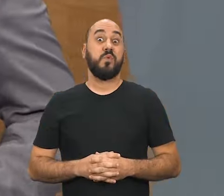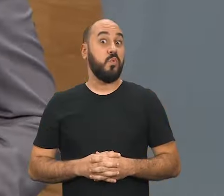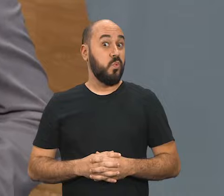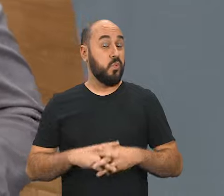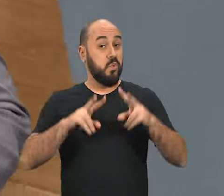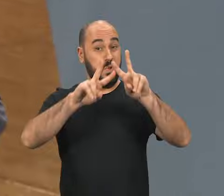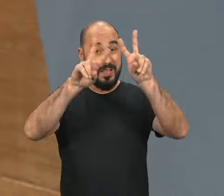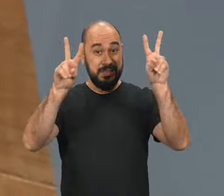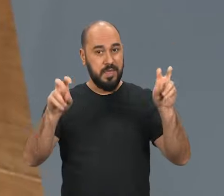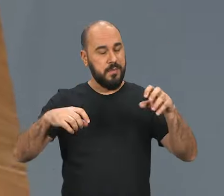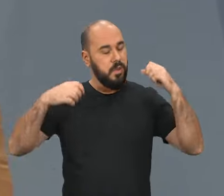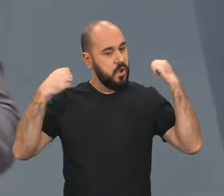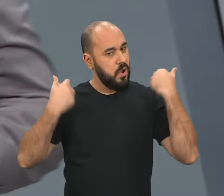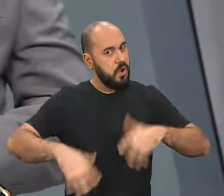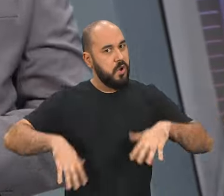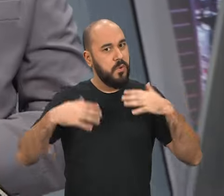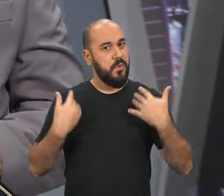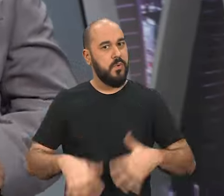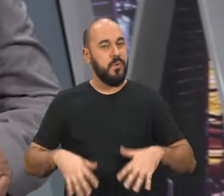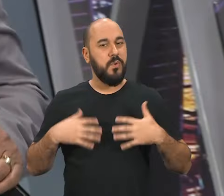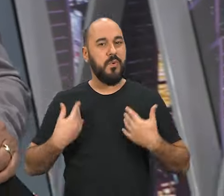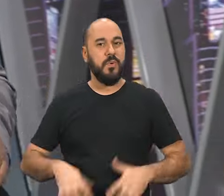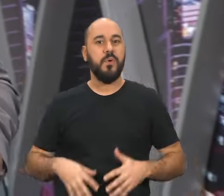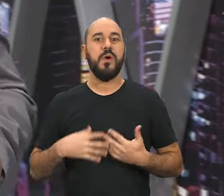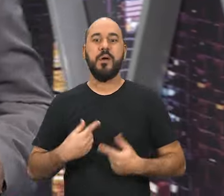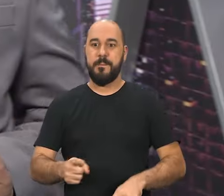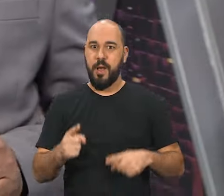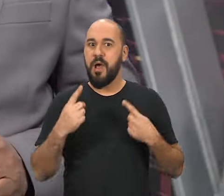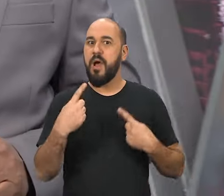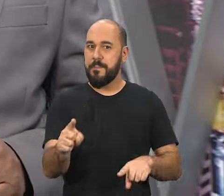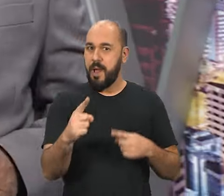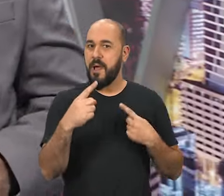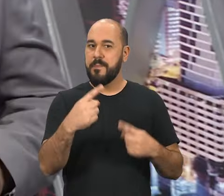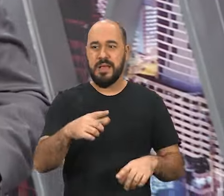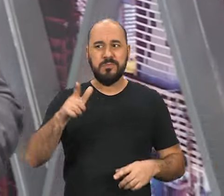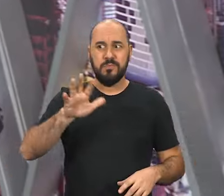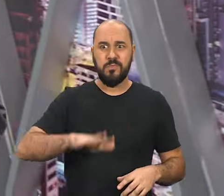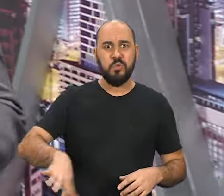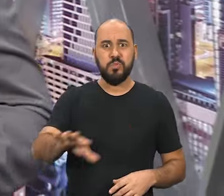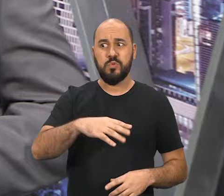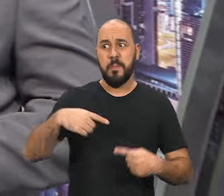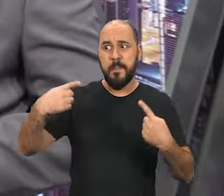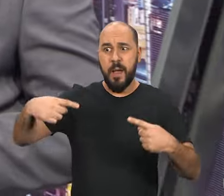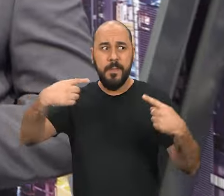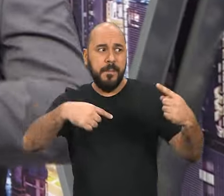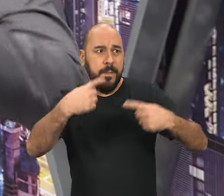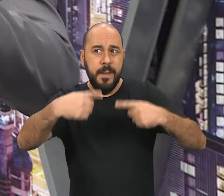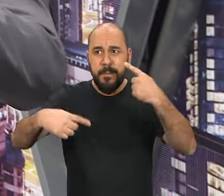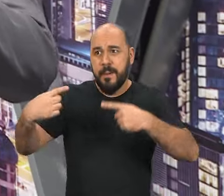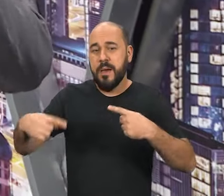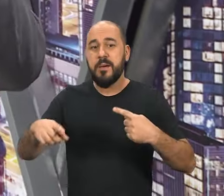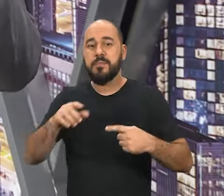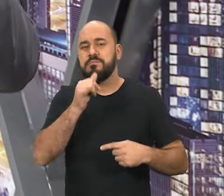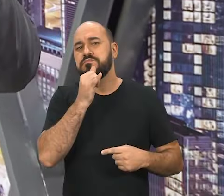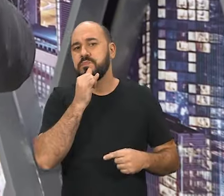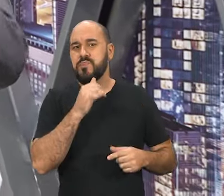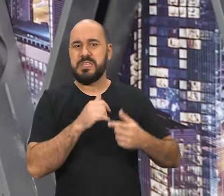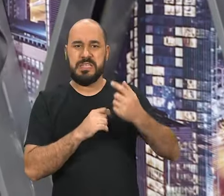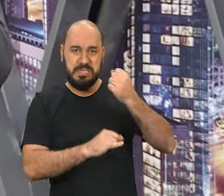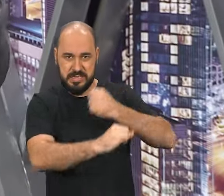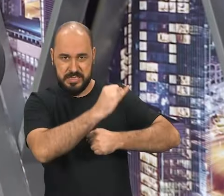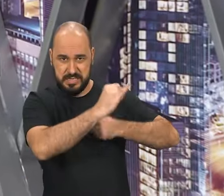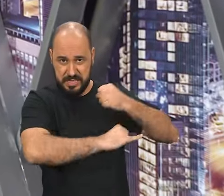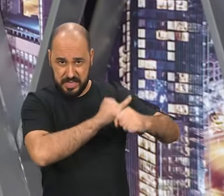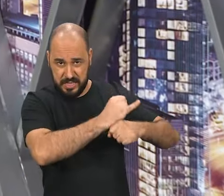Meu amigo, o tema de hoje é realmente um tema que provoca muitas discussões. Se você for para a internet, vai ver